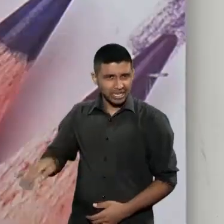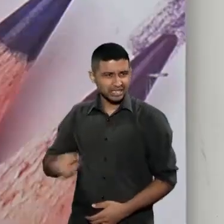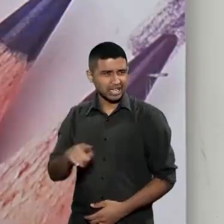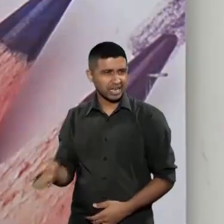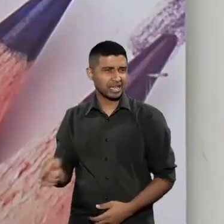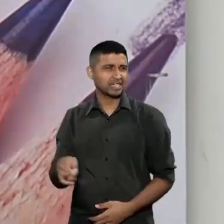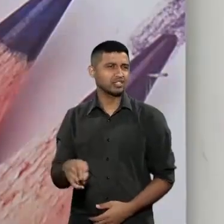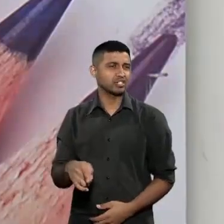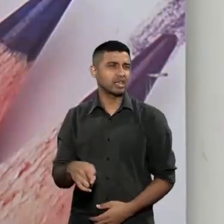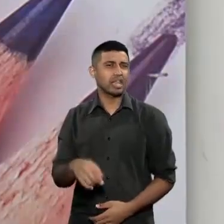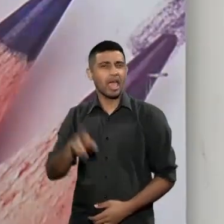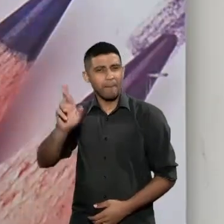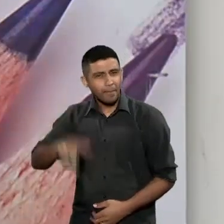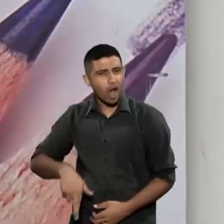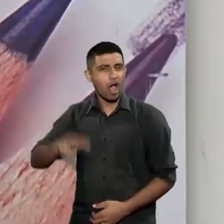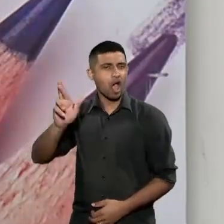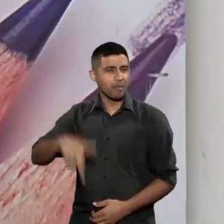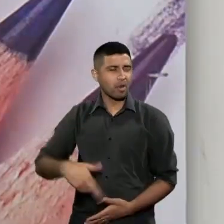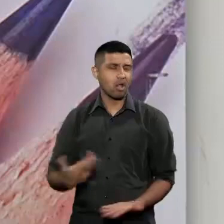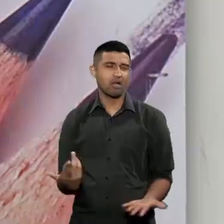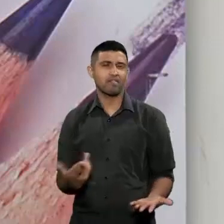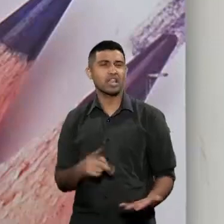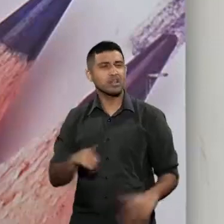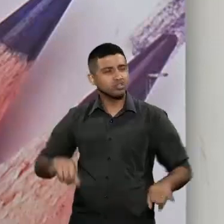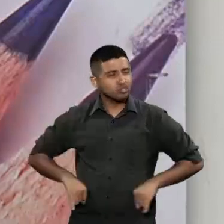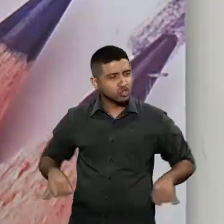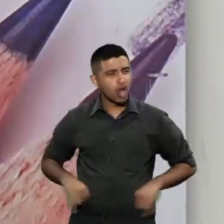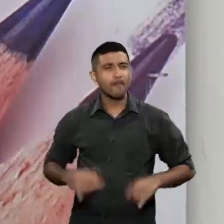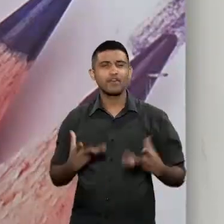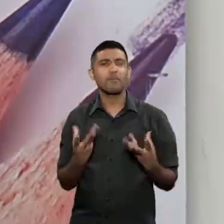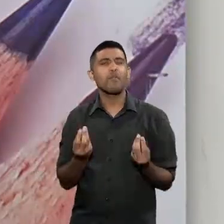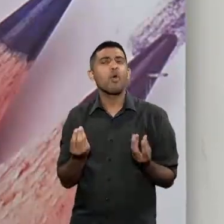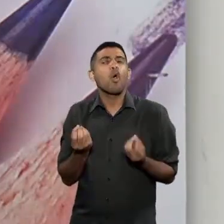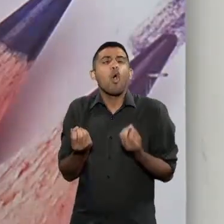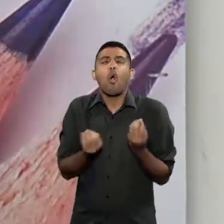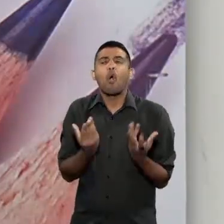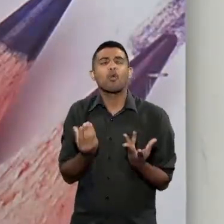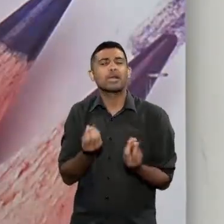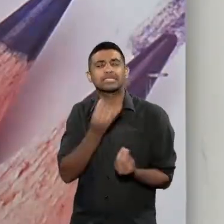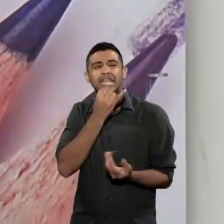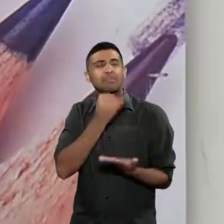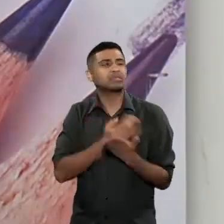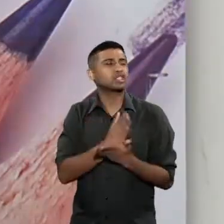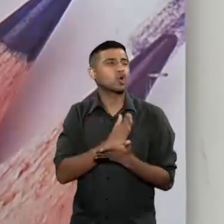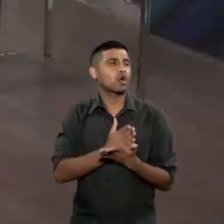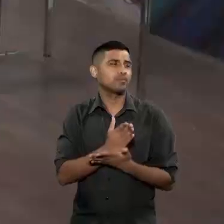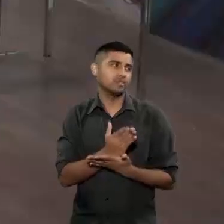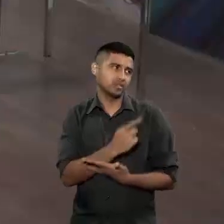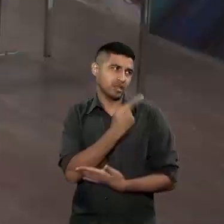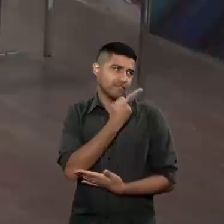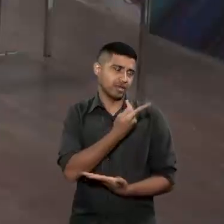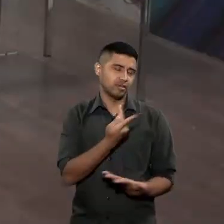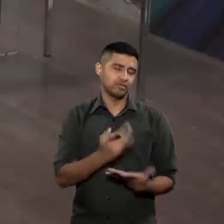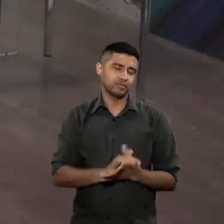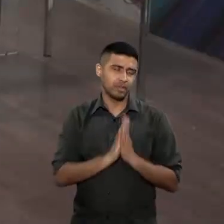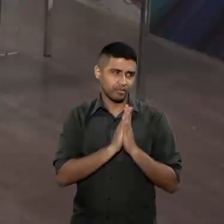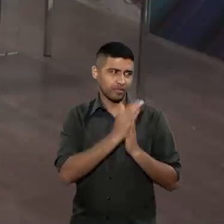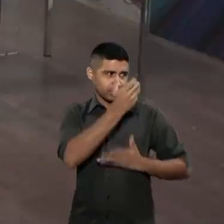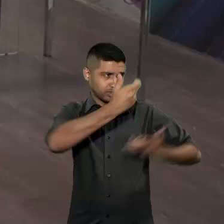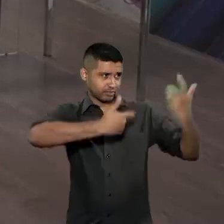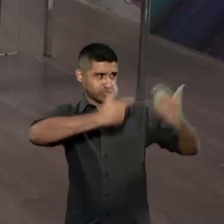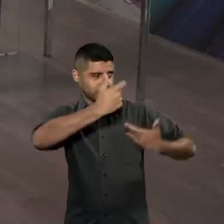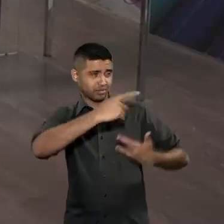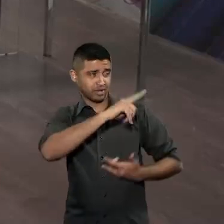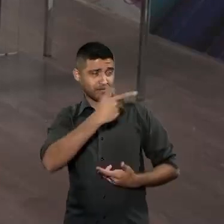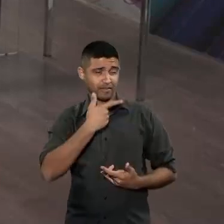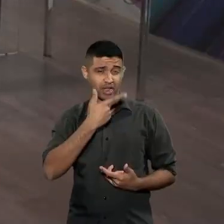são repetentes, estão sofrendo muito, ou é aquele incômodo que, claro, por exemplo, pelo que você falou, eu quero que você relate,